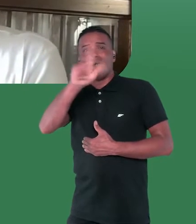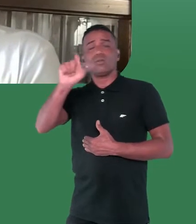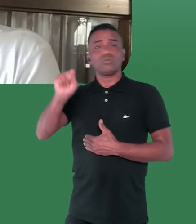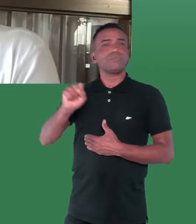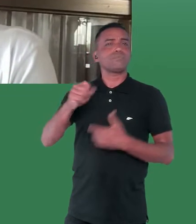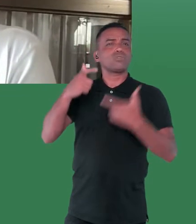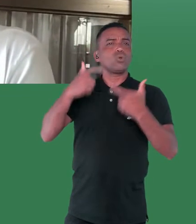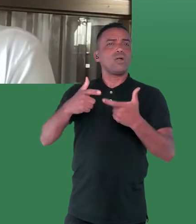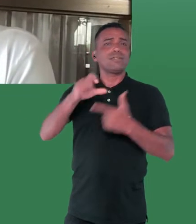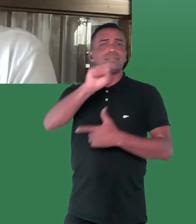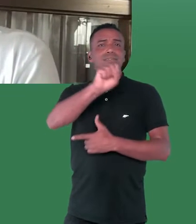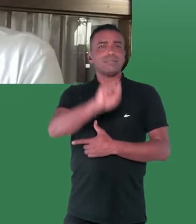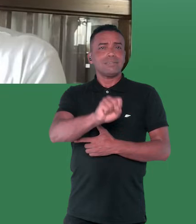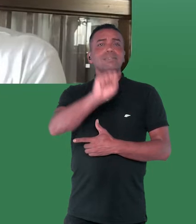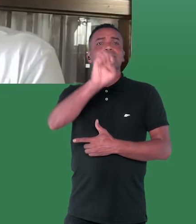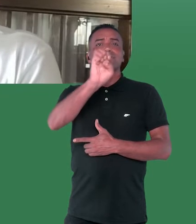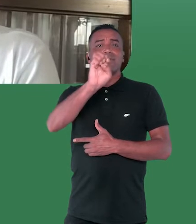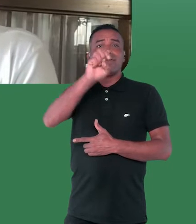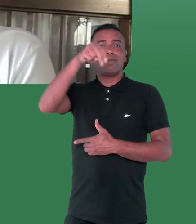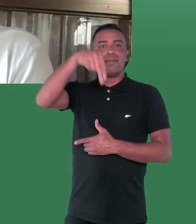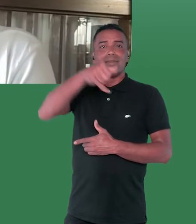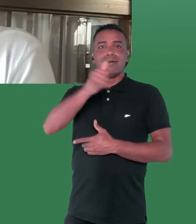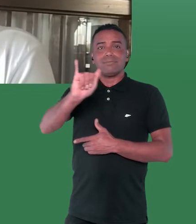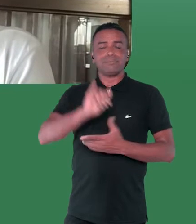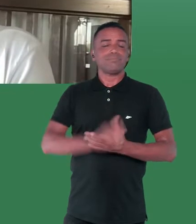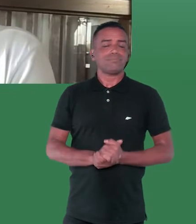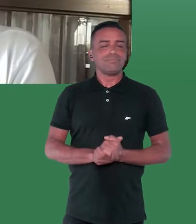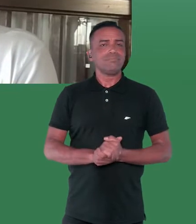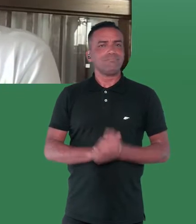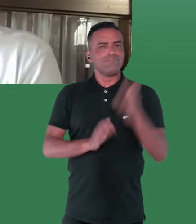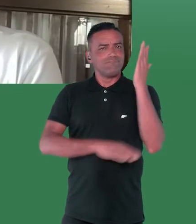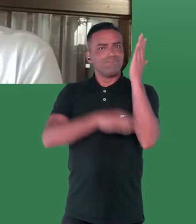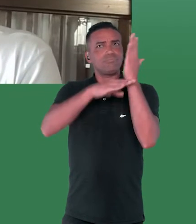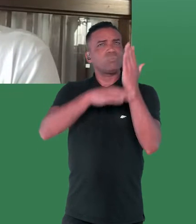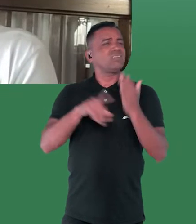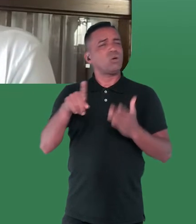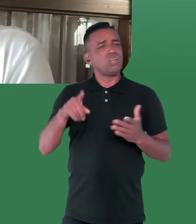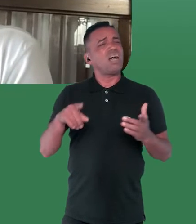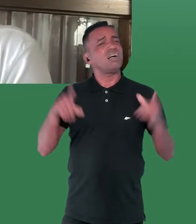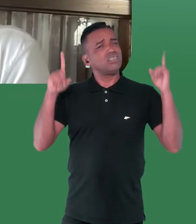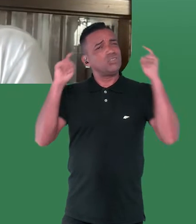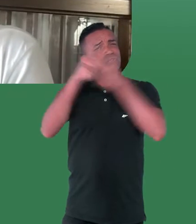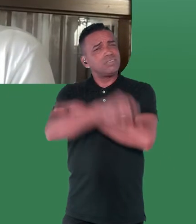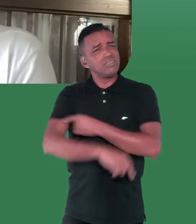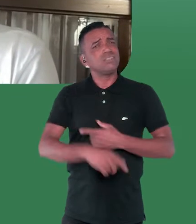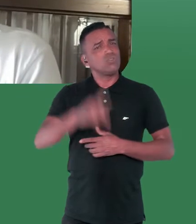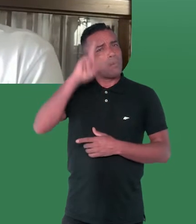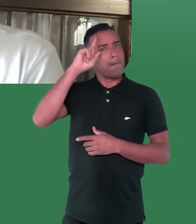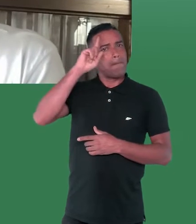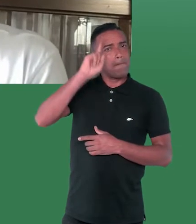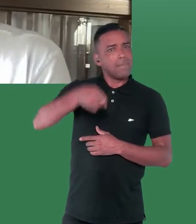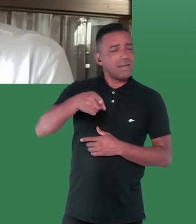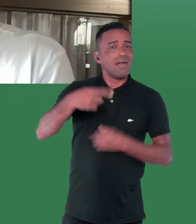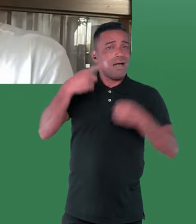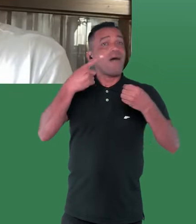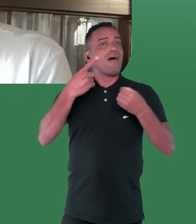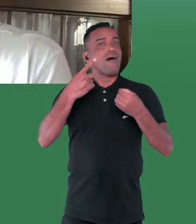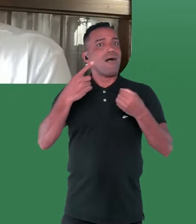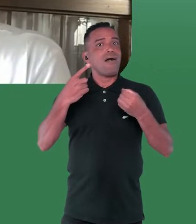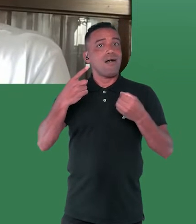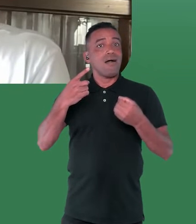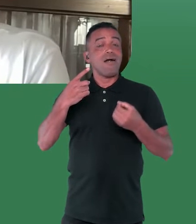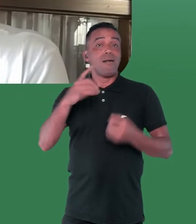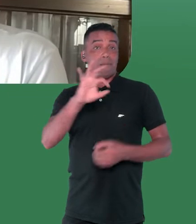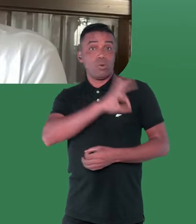eu falei: governador, o senhor está voltando lá? Ele falou assim: realmente lá está uma situação calamitosa, mas nós vamos mandar a nossa fração da PM lá